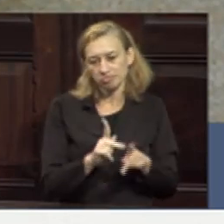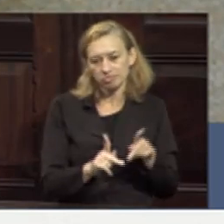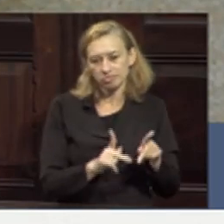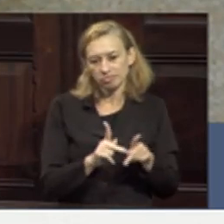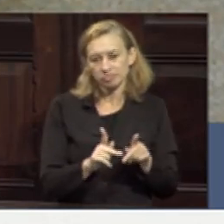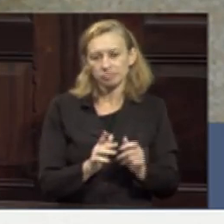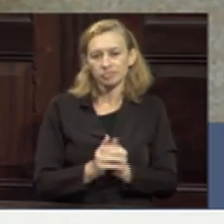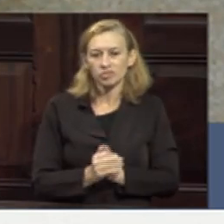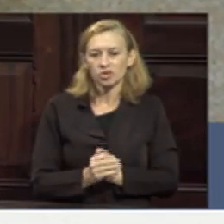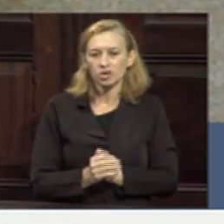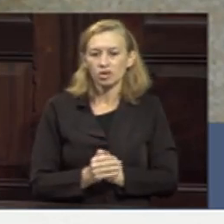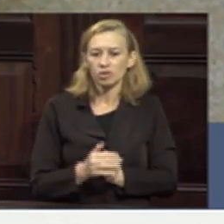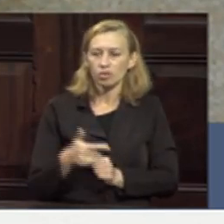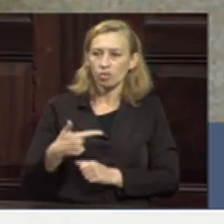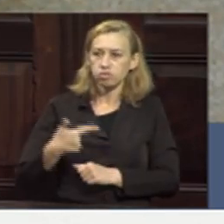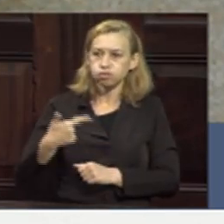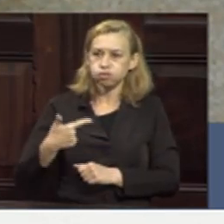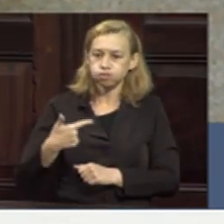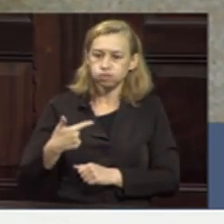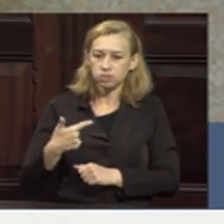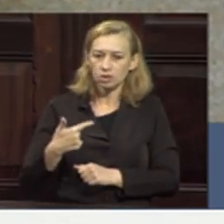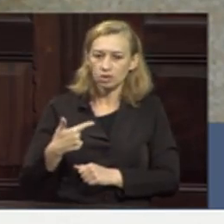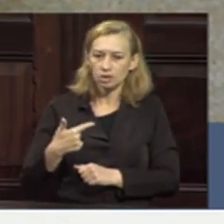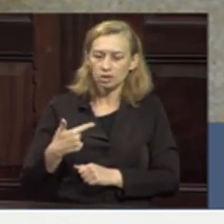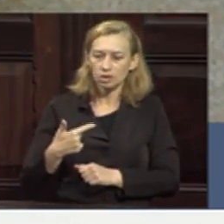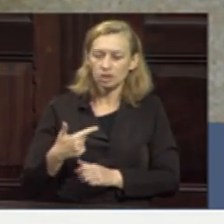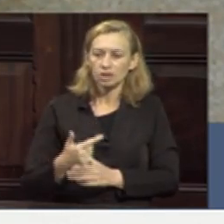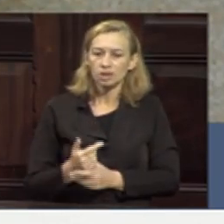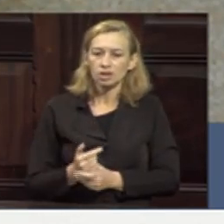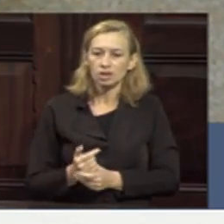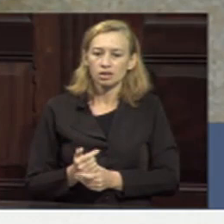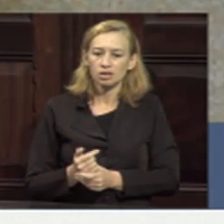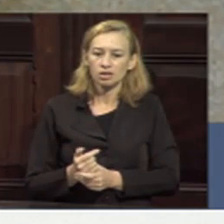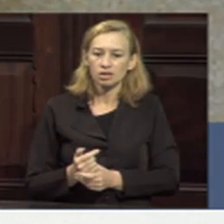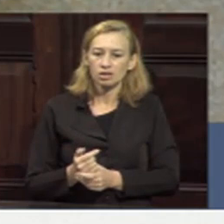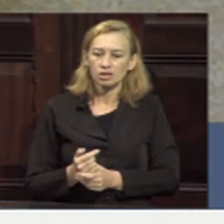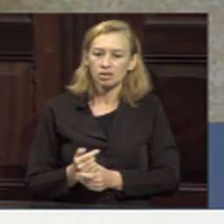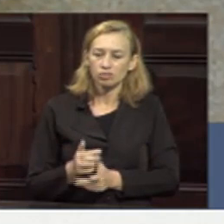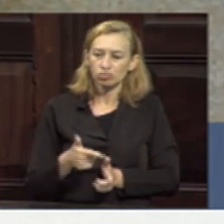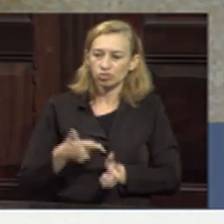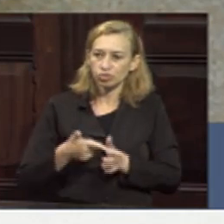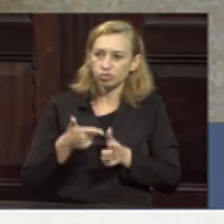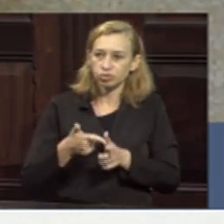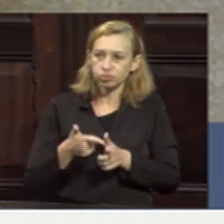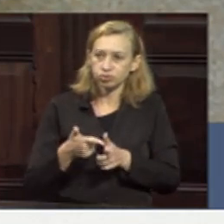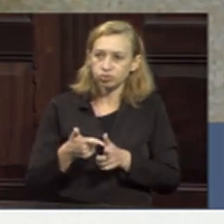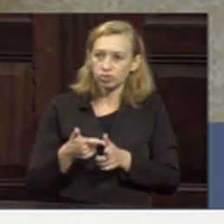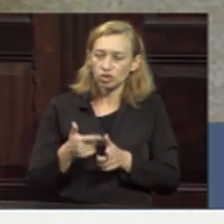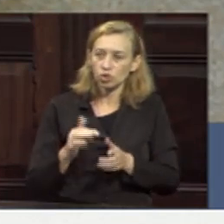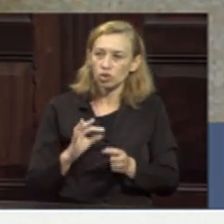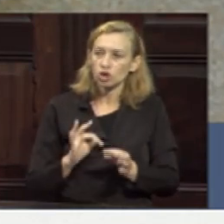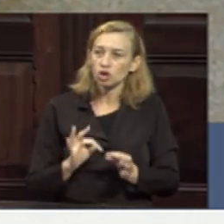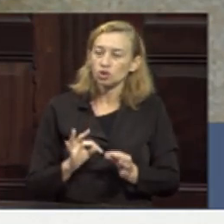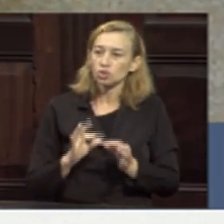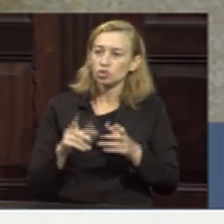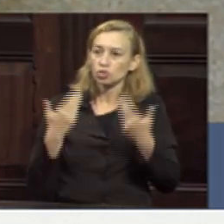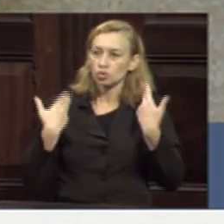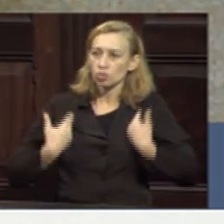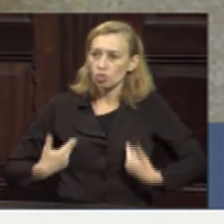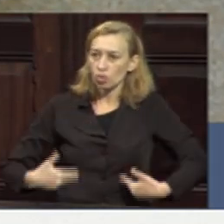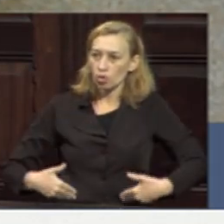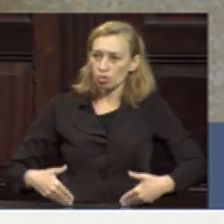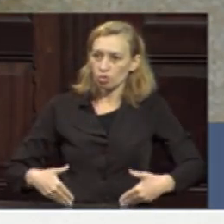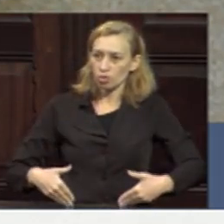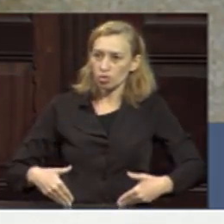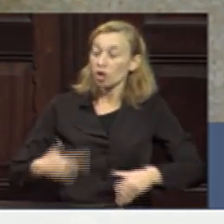os tiros que atingiram ela, atingiram a muitas pessoas que acreditavam no trabalho dela, no trabalho diário que ela